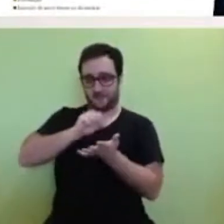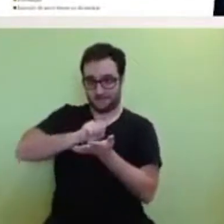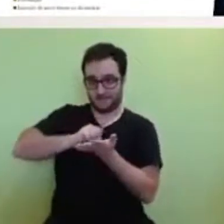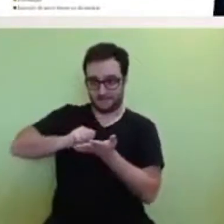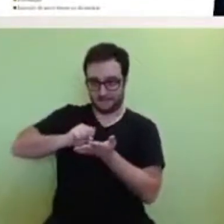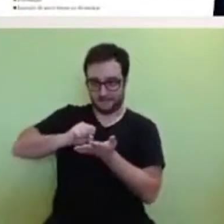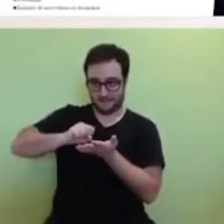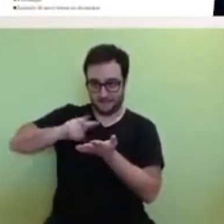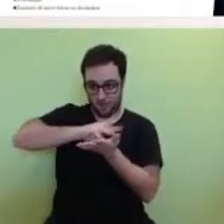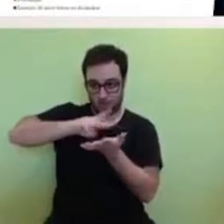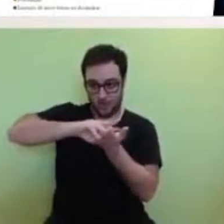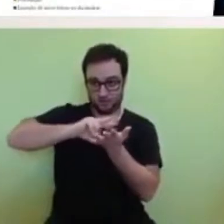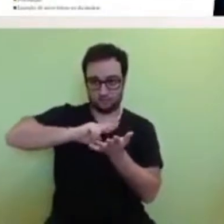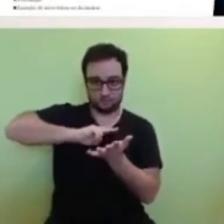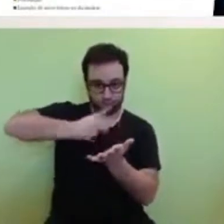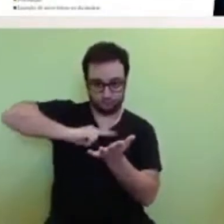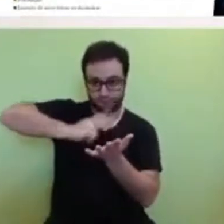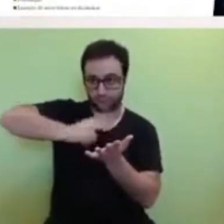envolvem